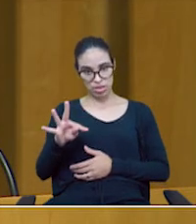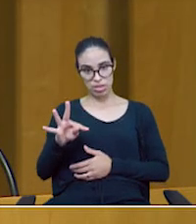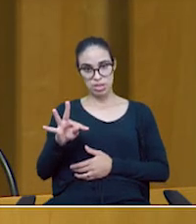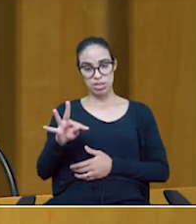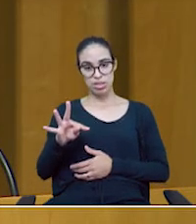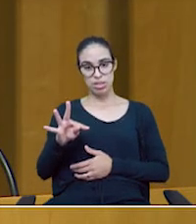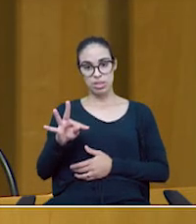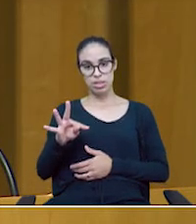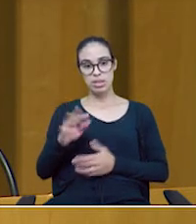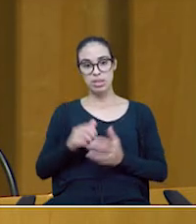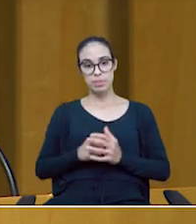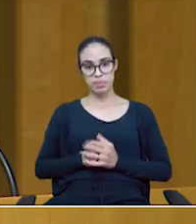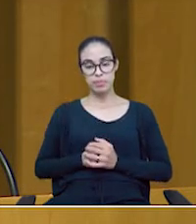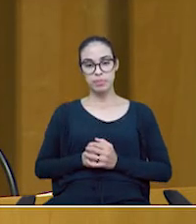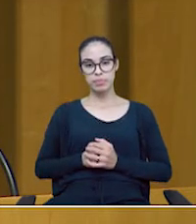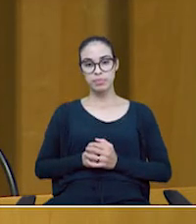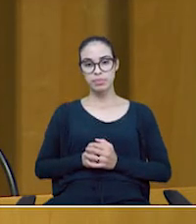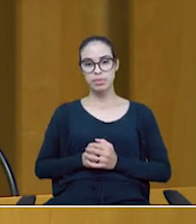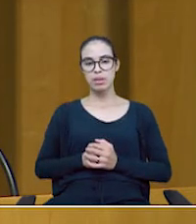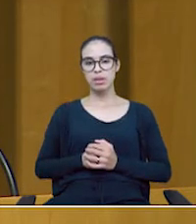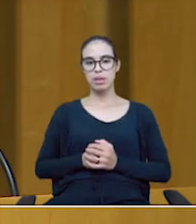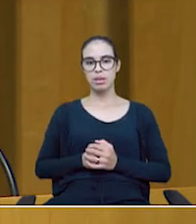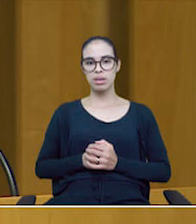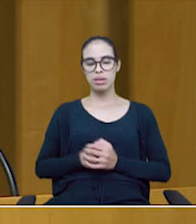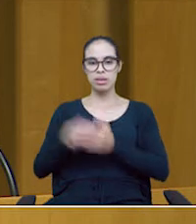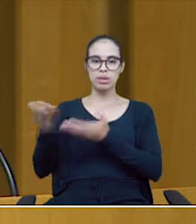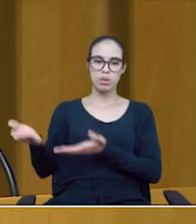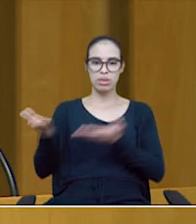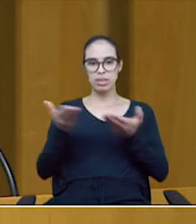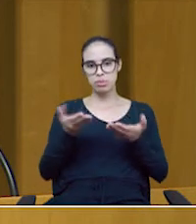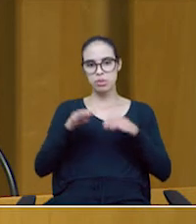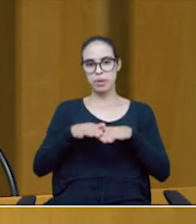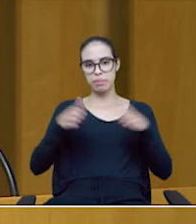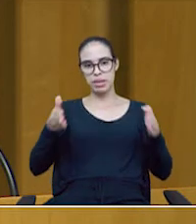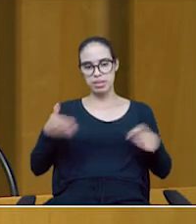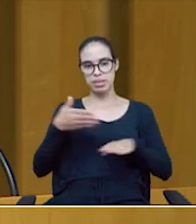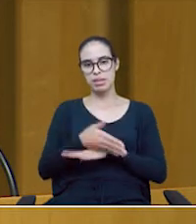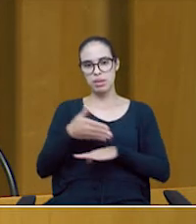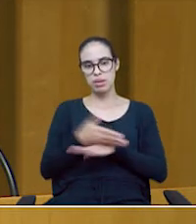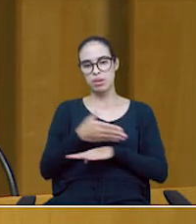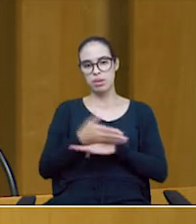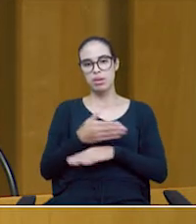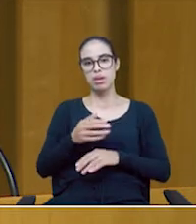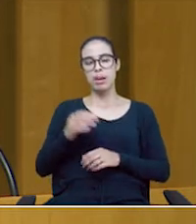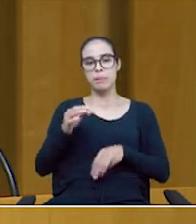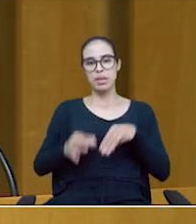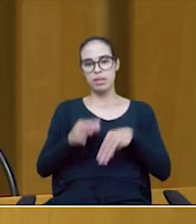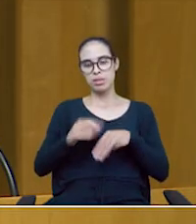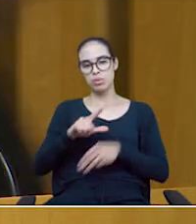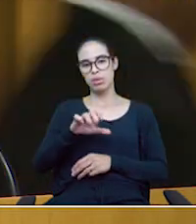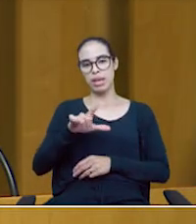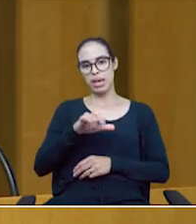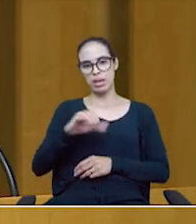ENAMAT, convidamos para compor a mesa, Sua Excelência, o senhor ministro Lélio Bentes